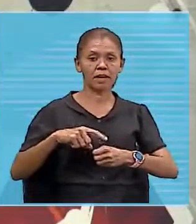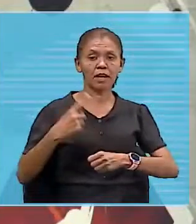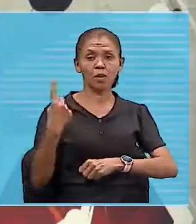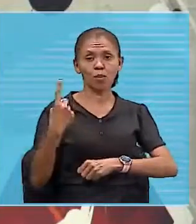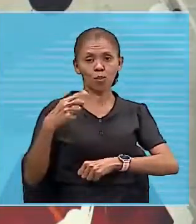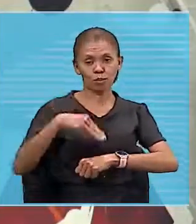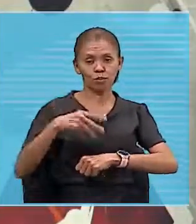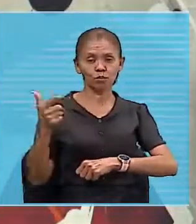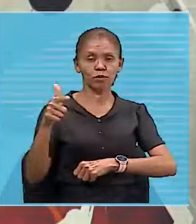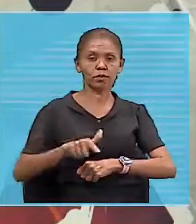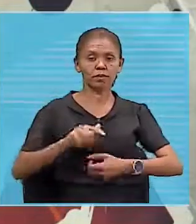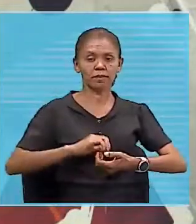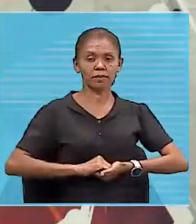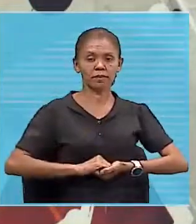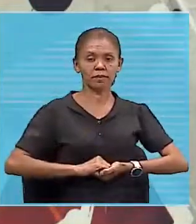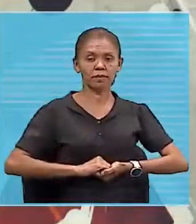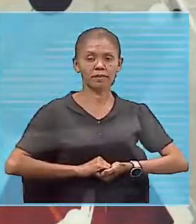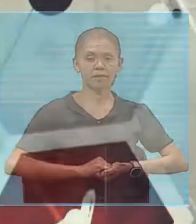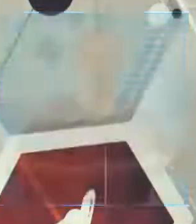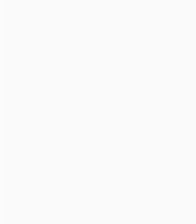Tá bom roda a vinheta vamos lá